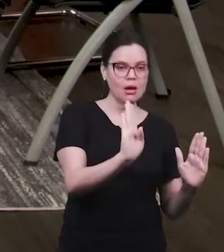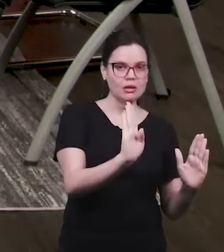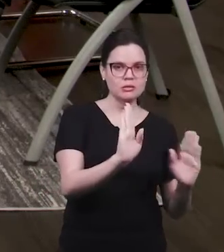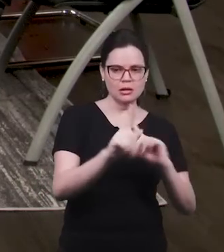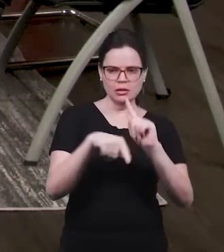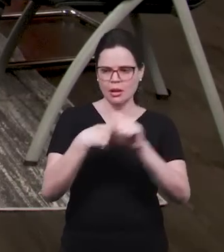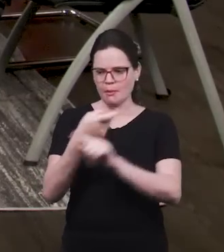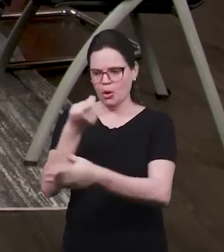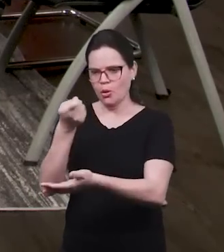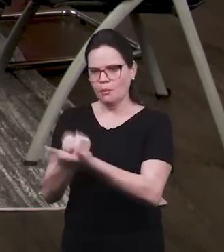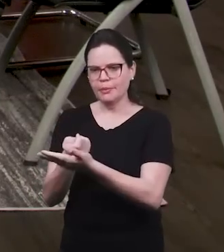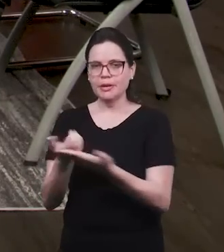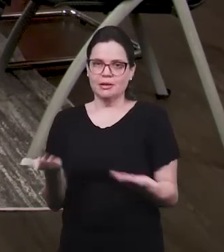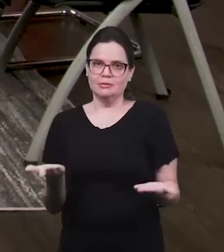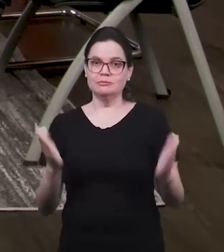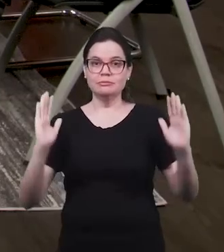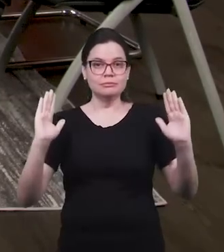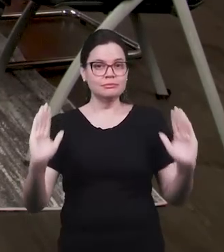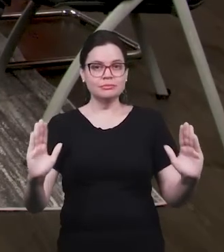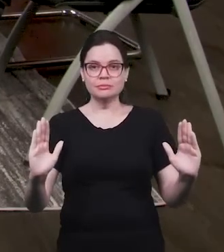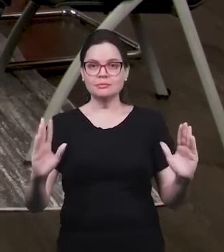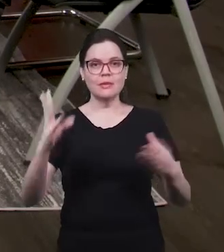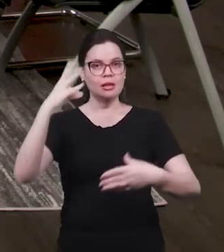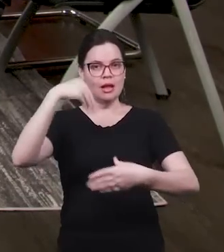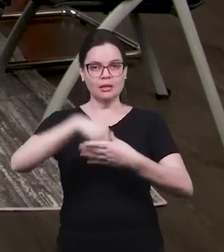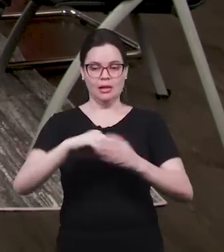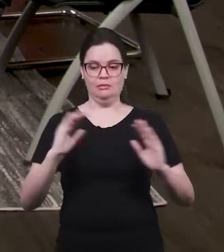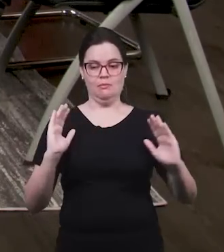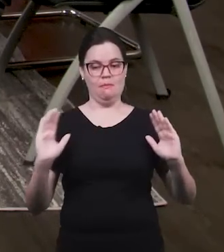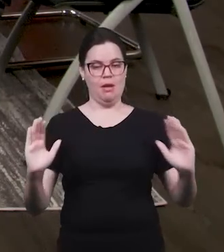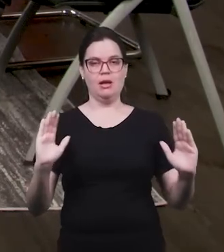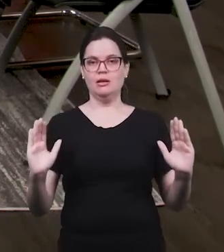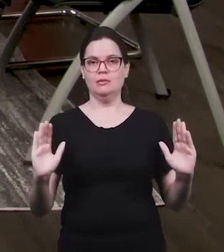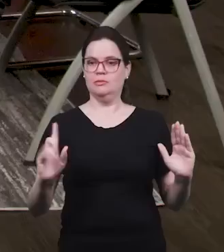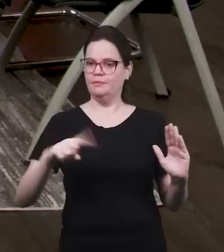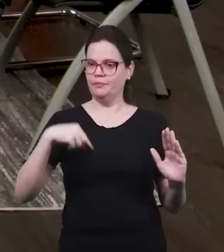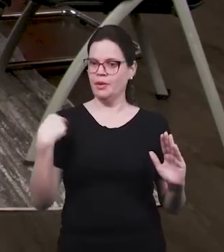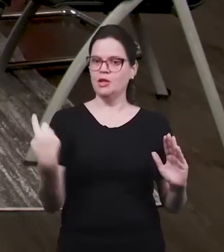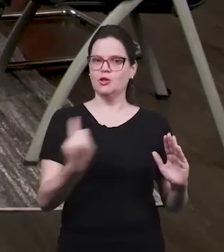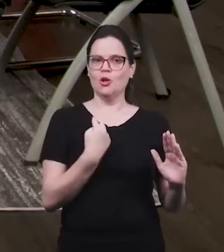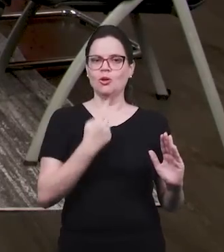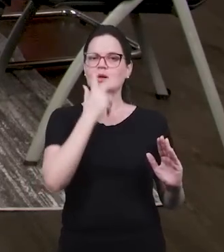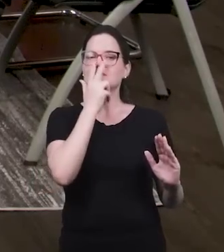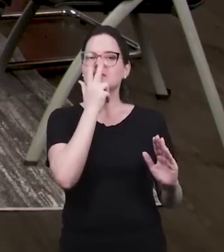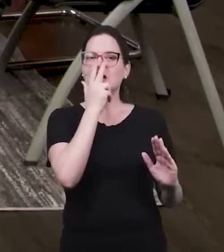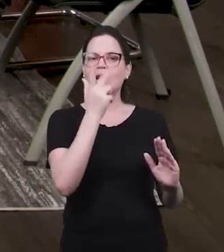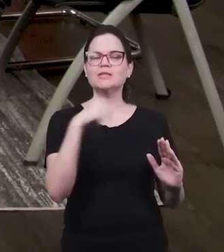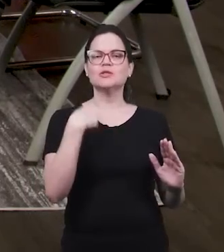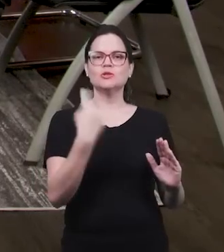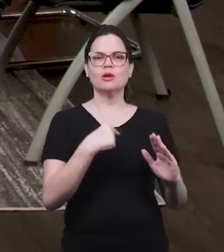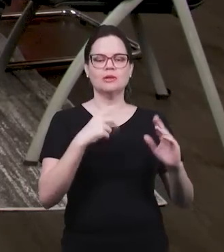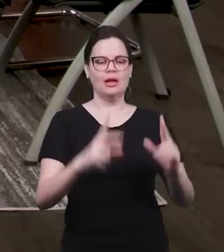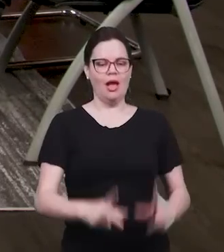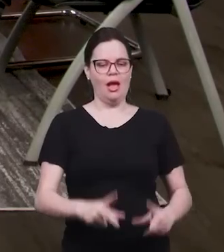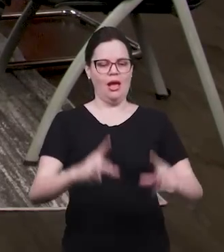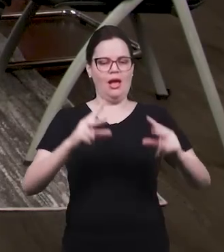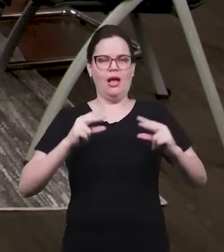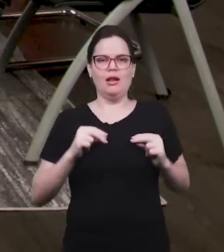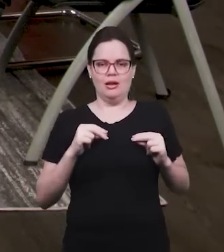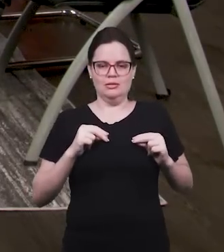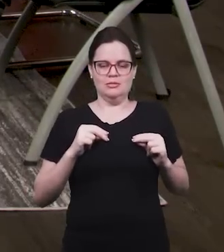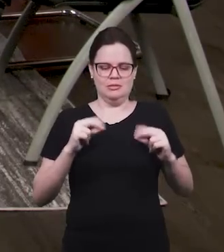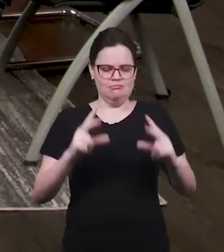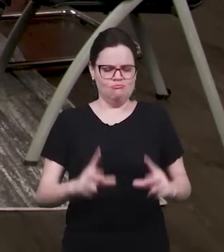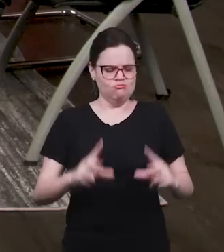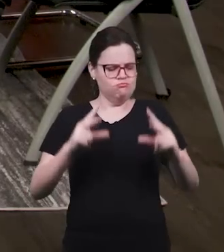promessas. Então, somos herdeiros de uma grande riqueza, que é a riqueza